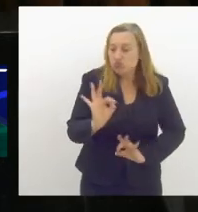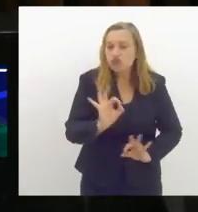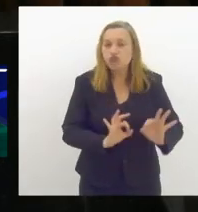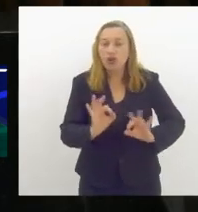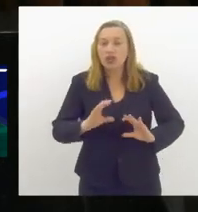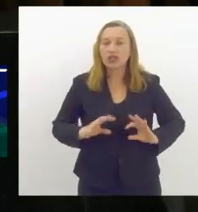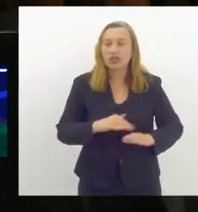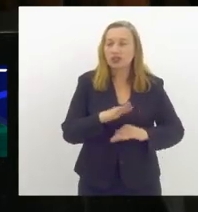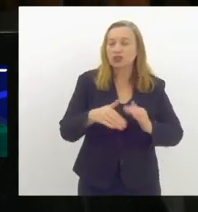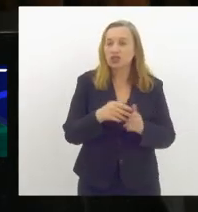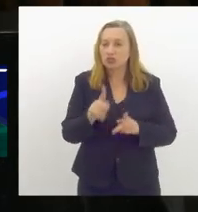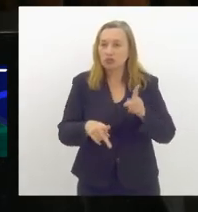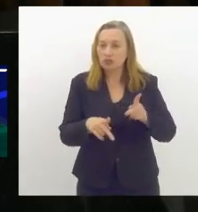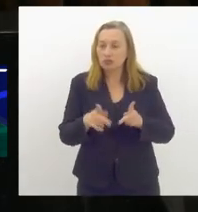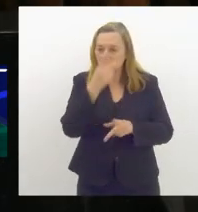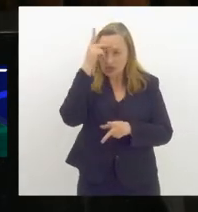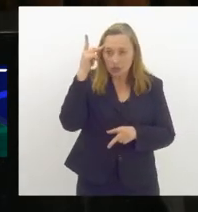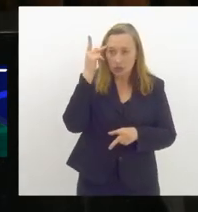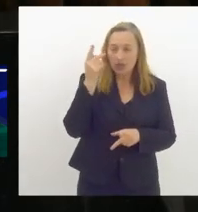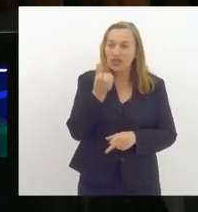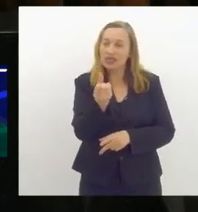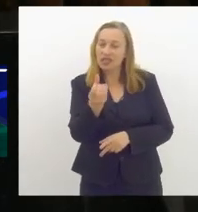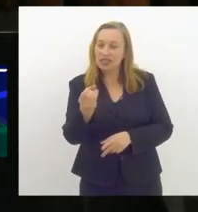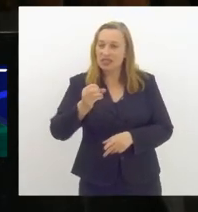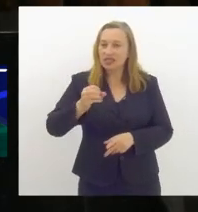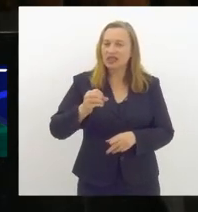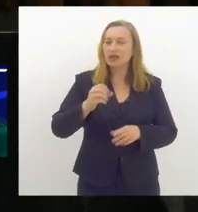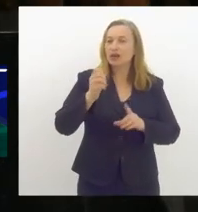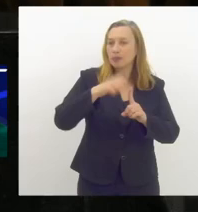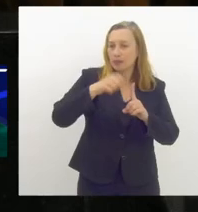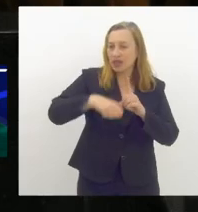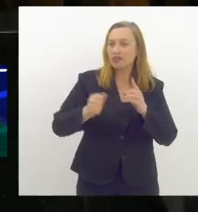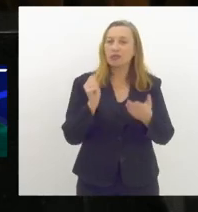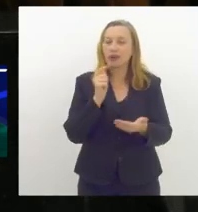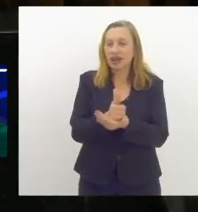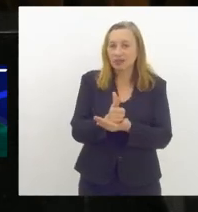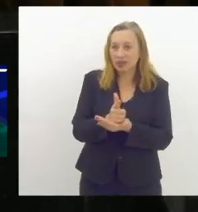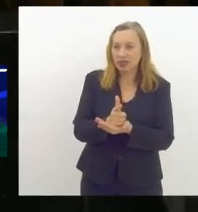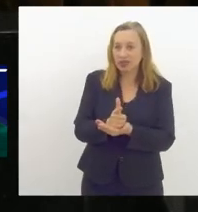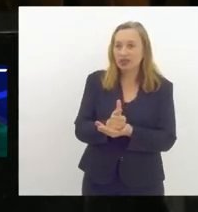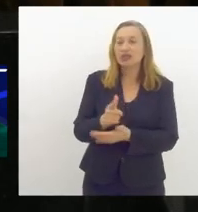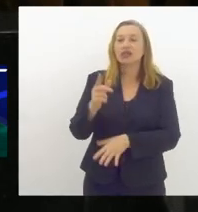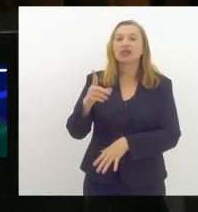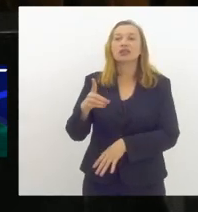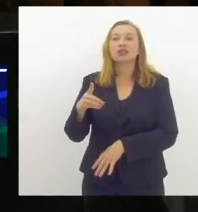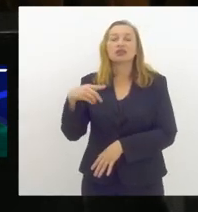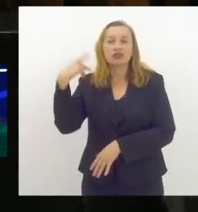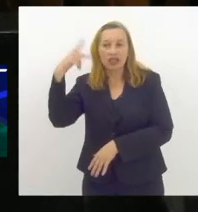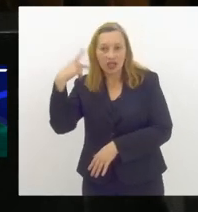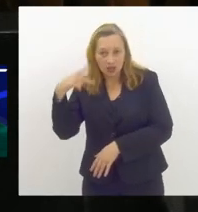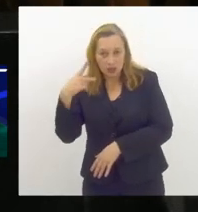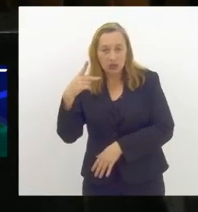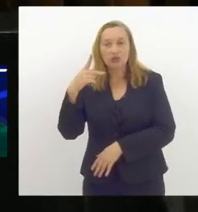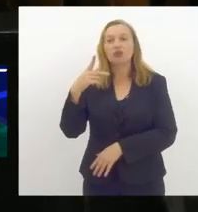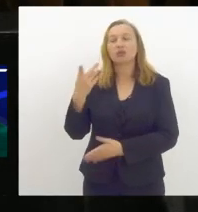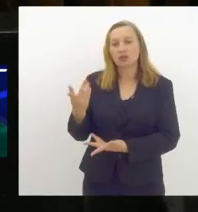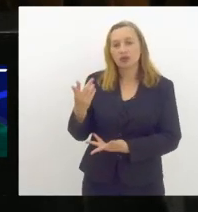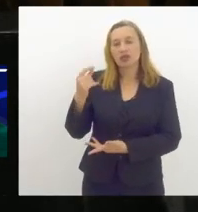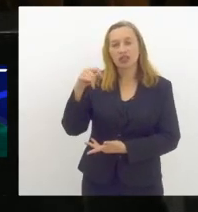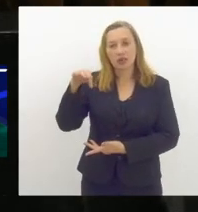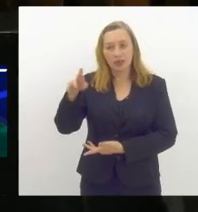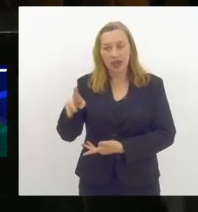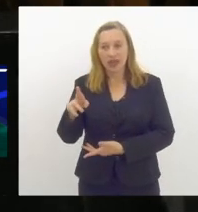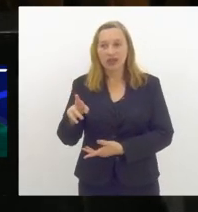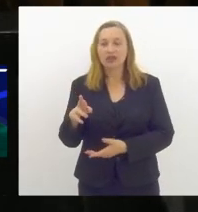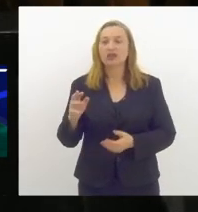mais 60 meses para o pagamento de botar lindbergh Vereador Jorge Felippe o que constitui verdadeiramente